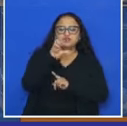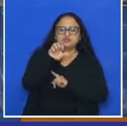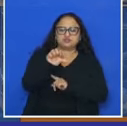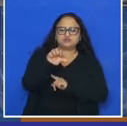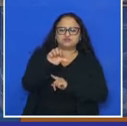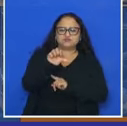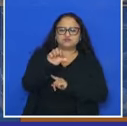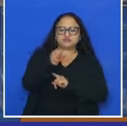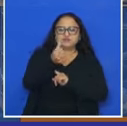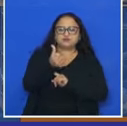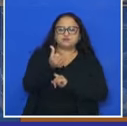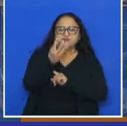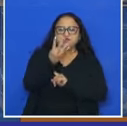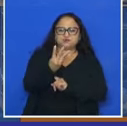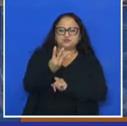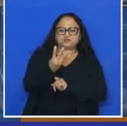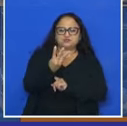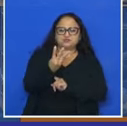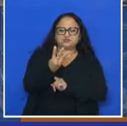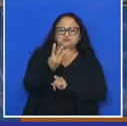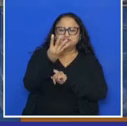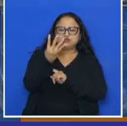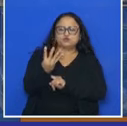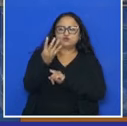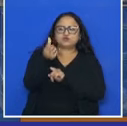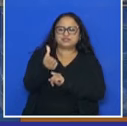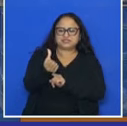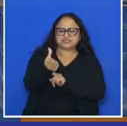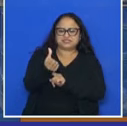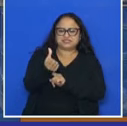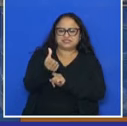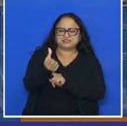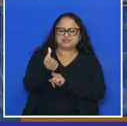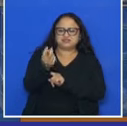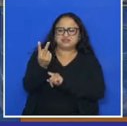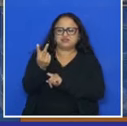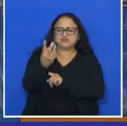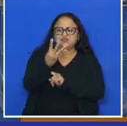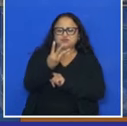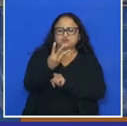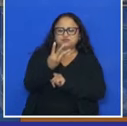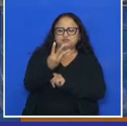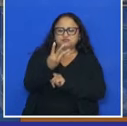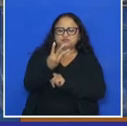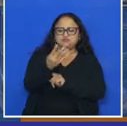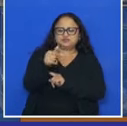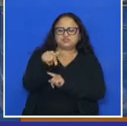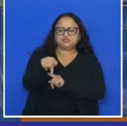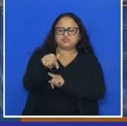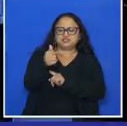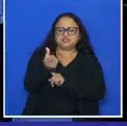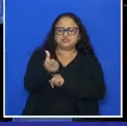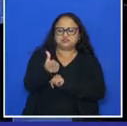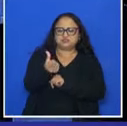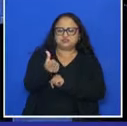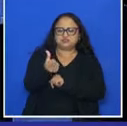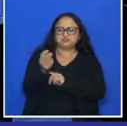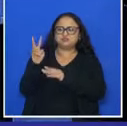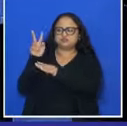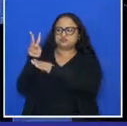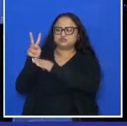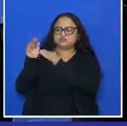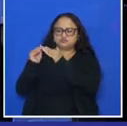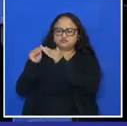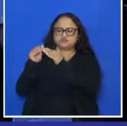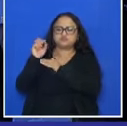49, 64, 46, 24 e 76. Os senhores